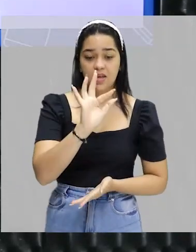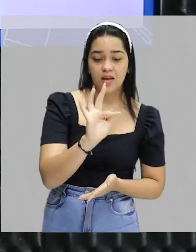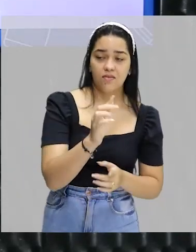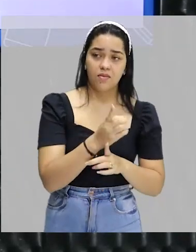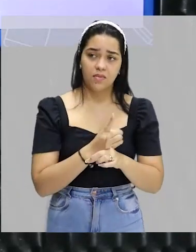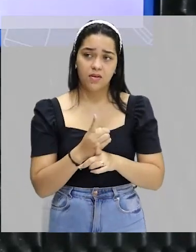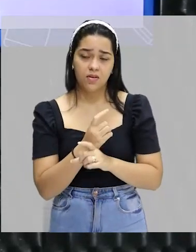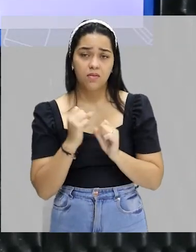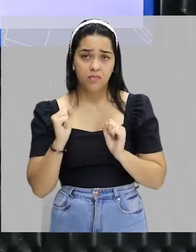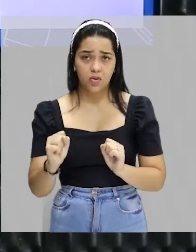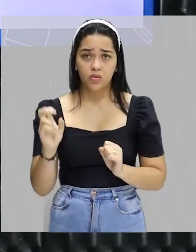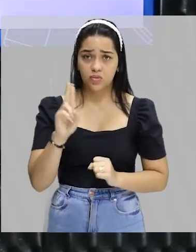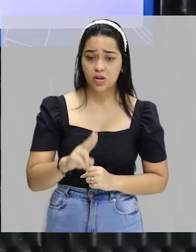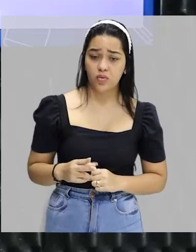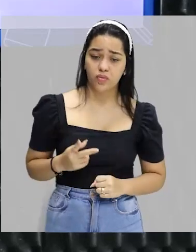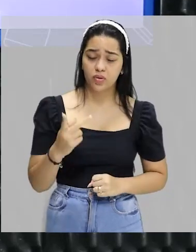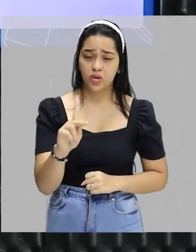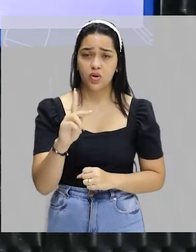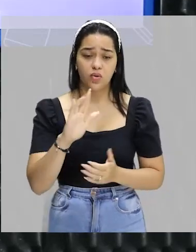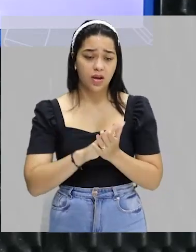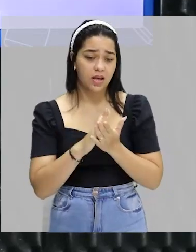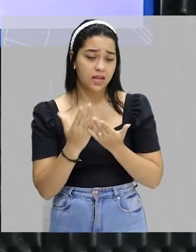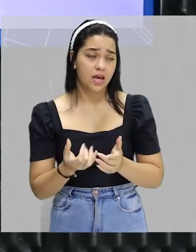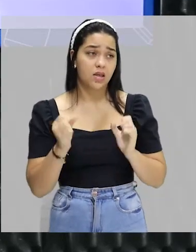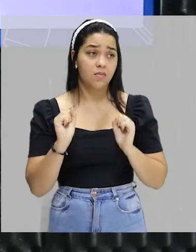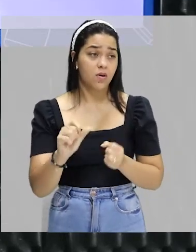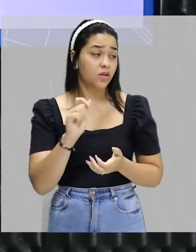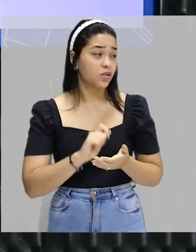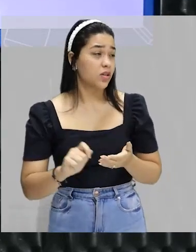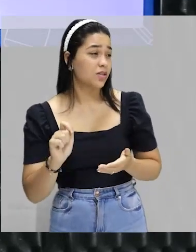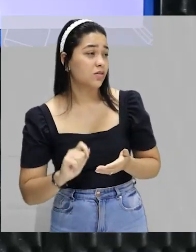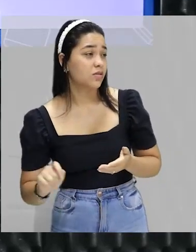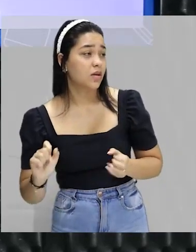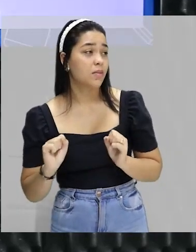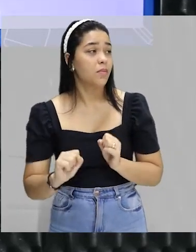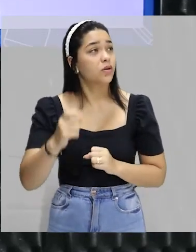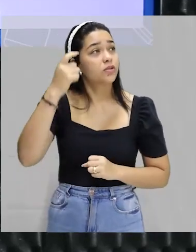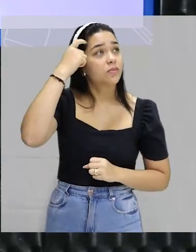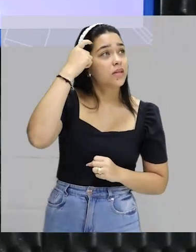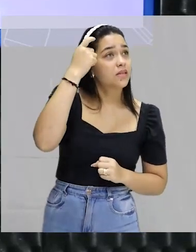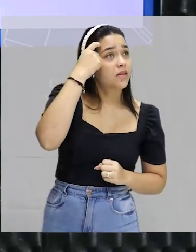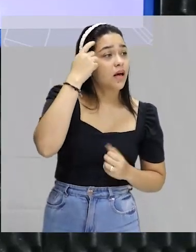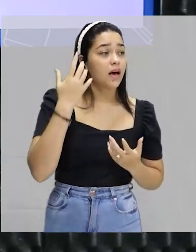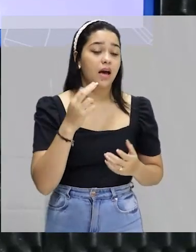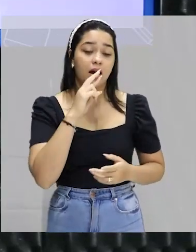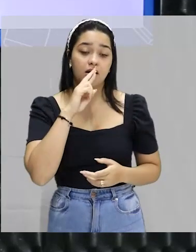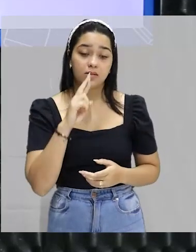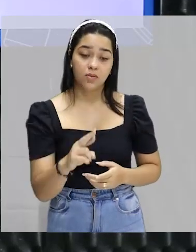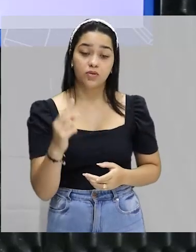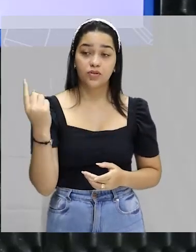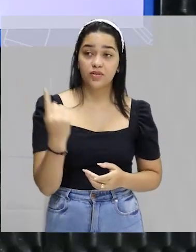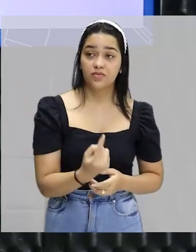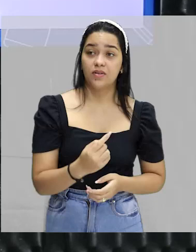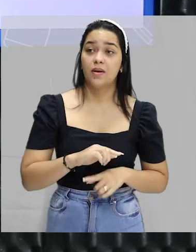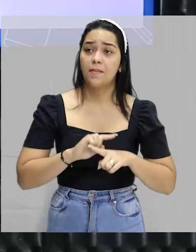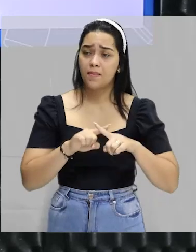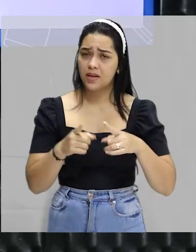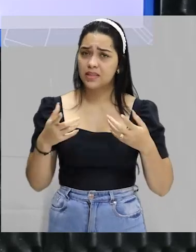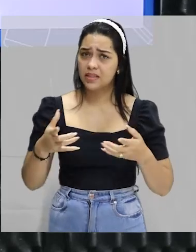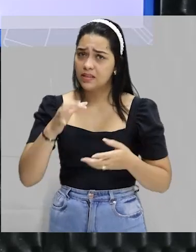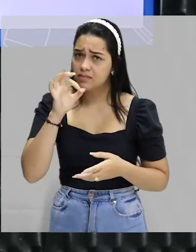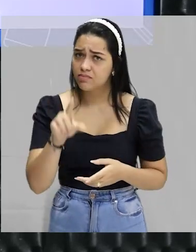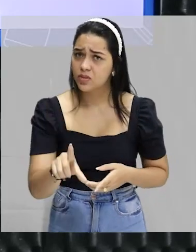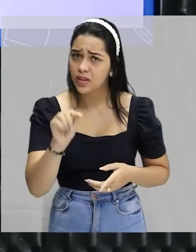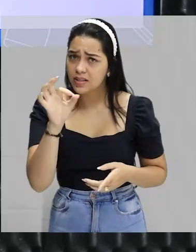pode usar aí o seu caderno, você pode anotar, você pode pensar, a resposta vai vir, mas tenta